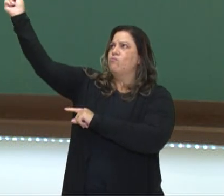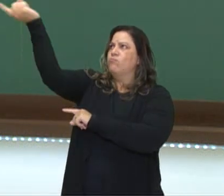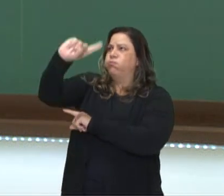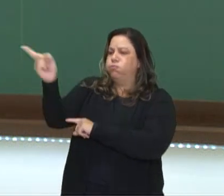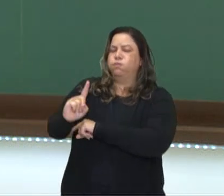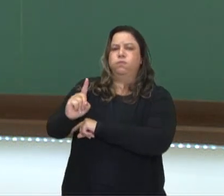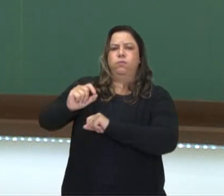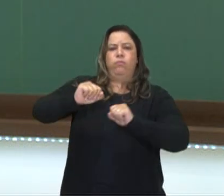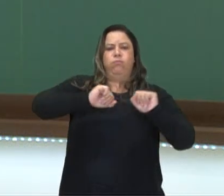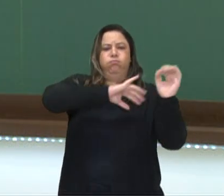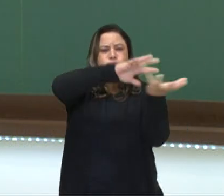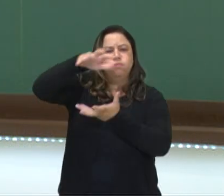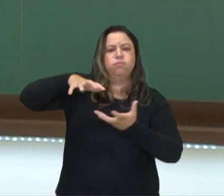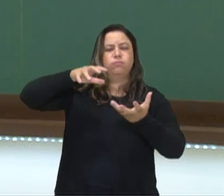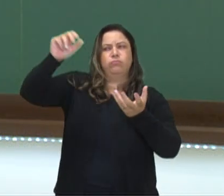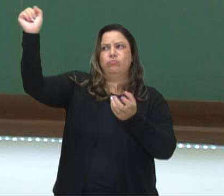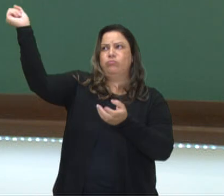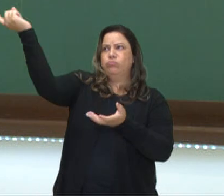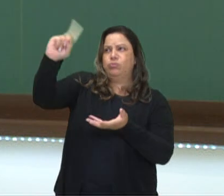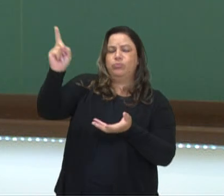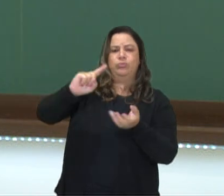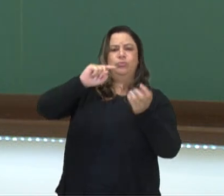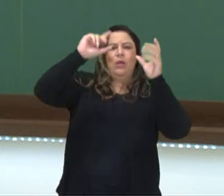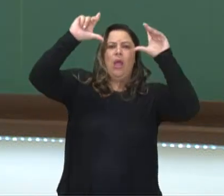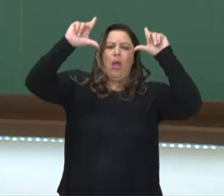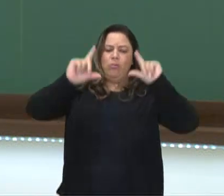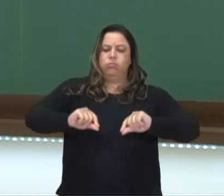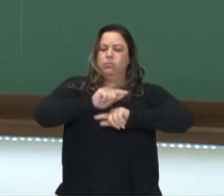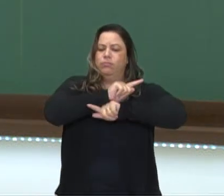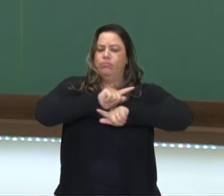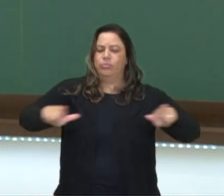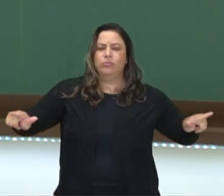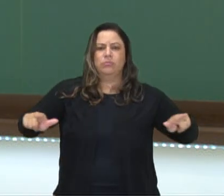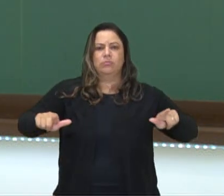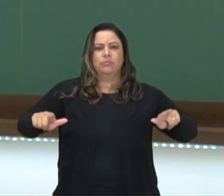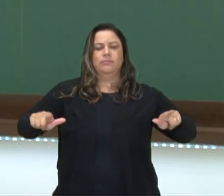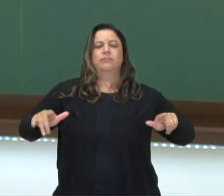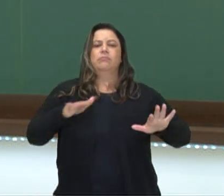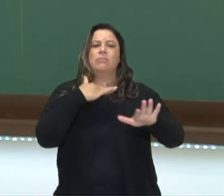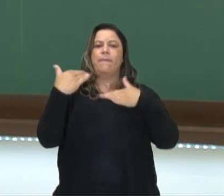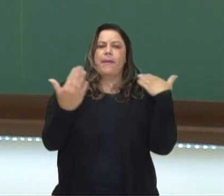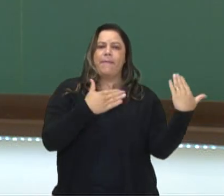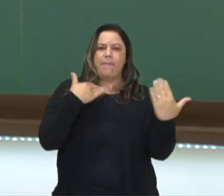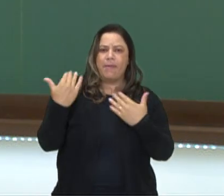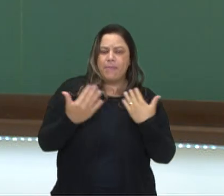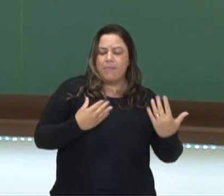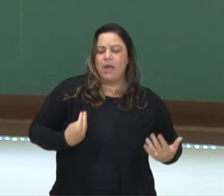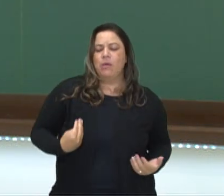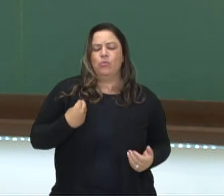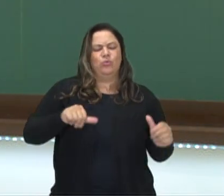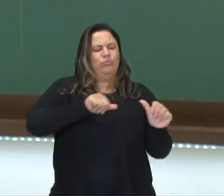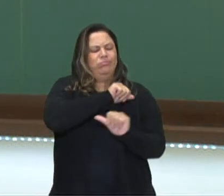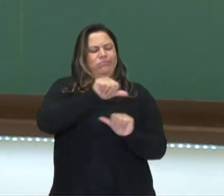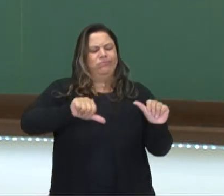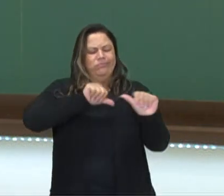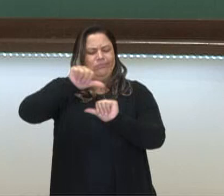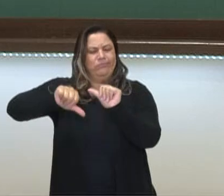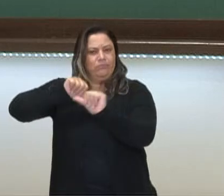na biosfera do nosso planeta. Ocorreu uma grande transformação na estrutura da vida e do clima do nosso